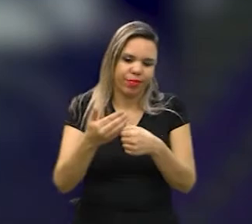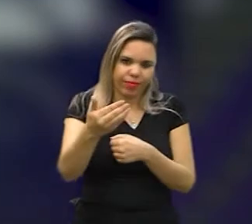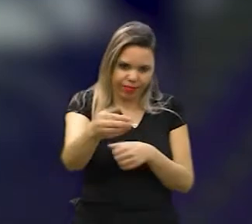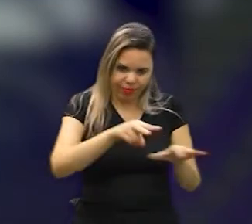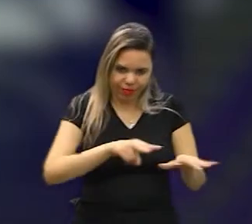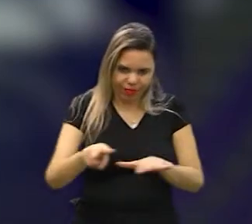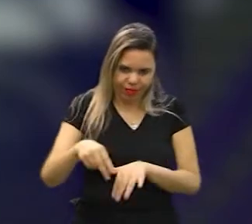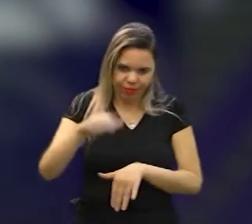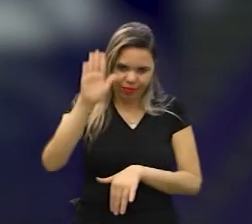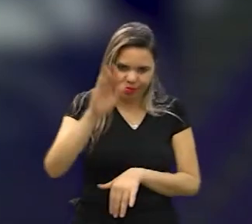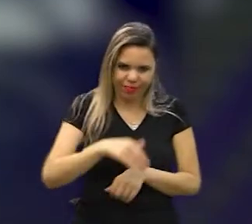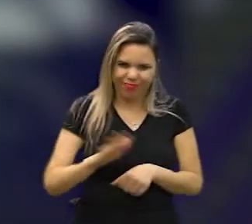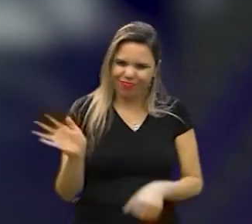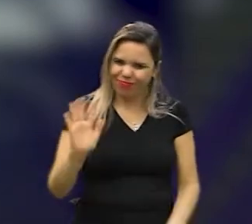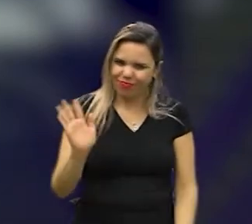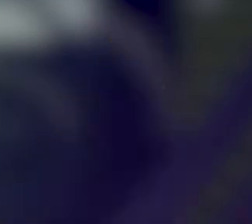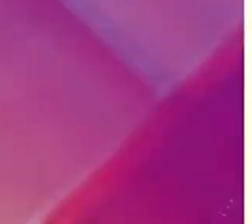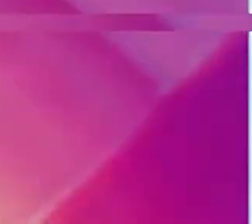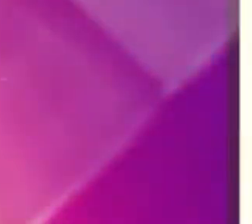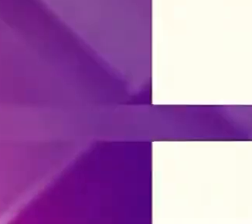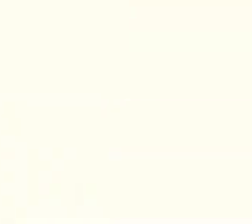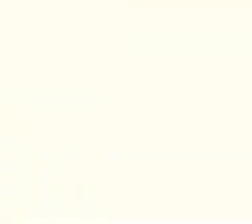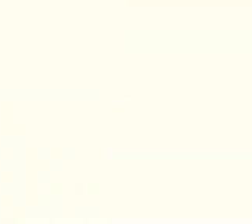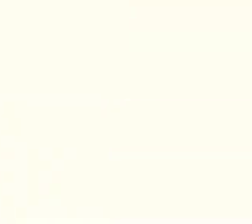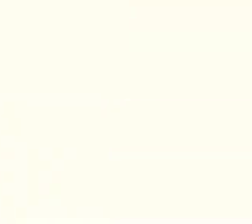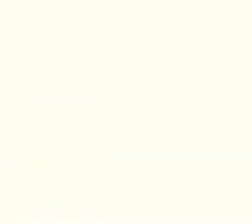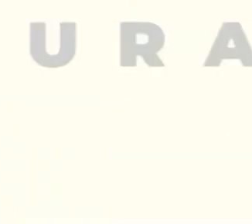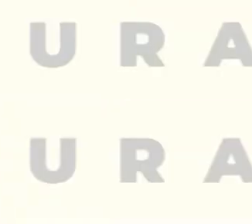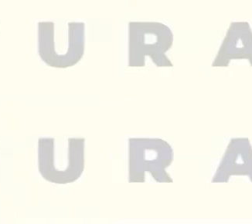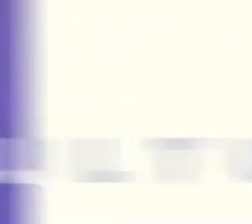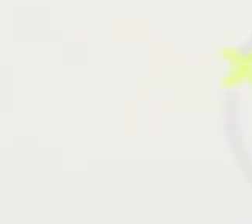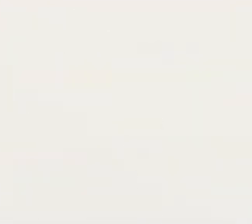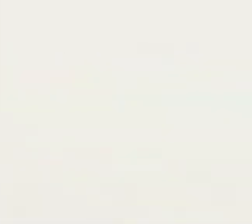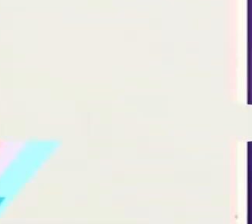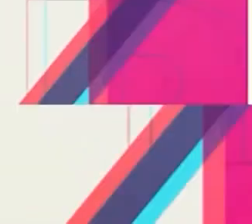na próxima semana com muito mais. Tchau!